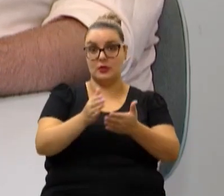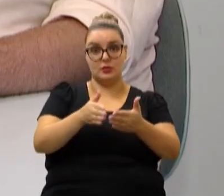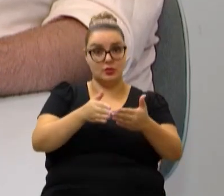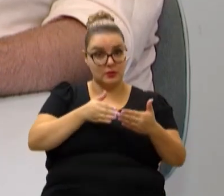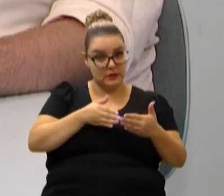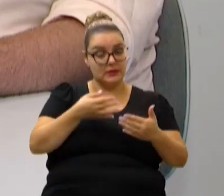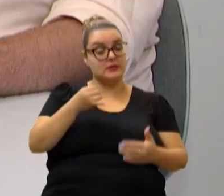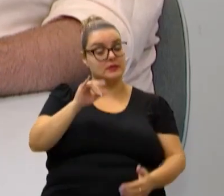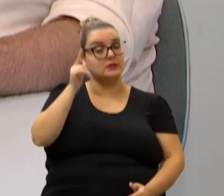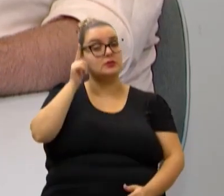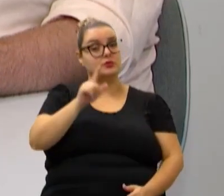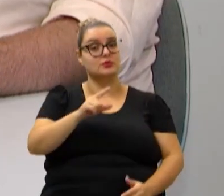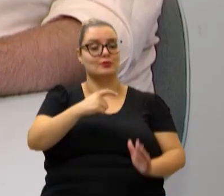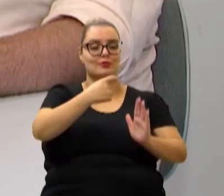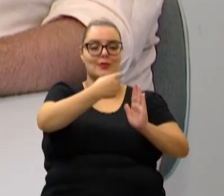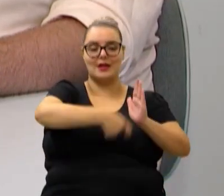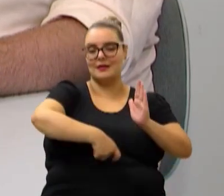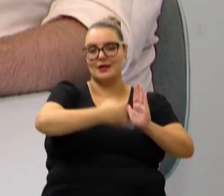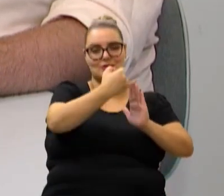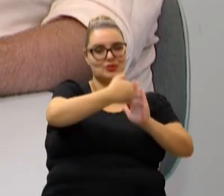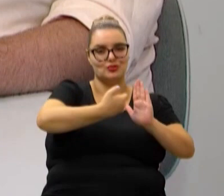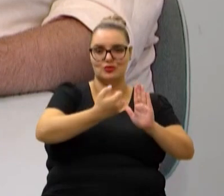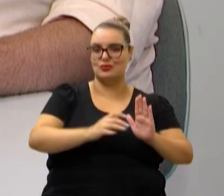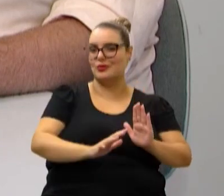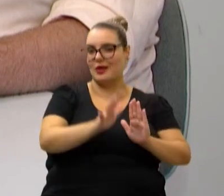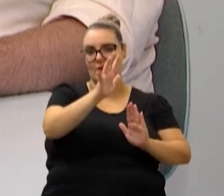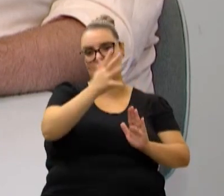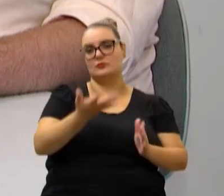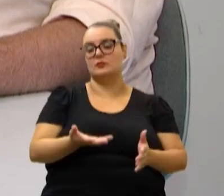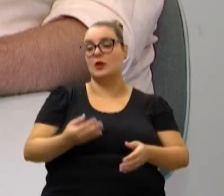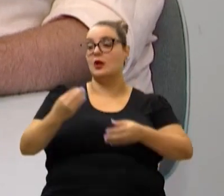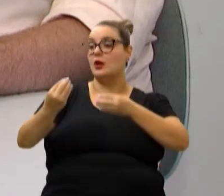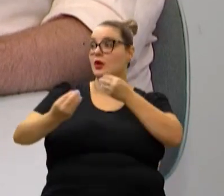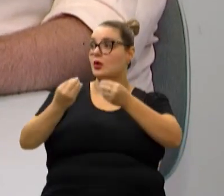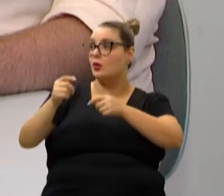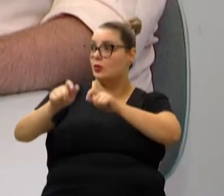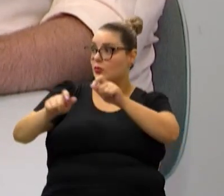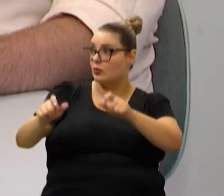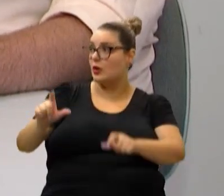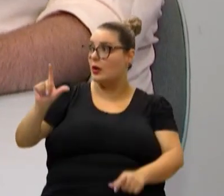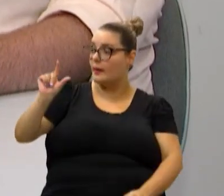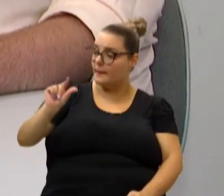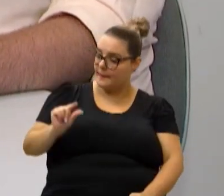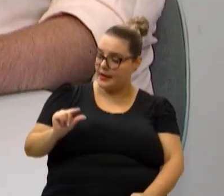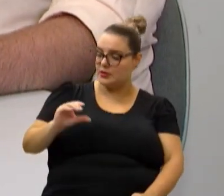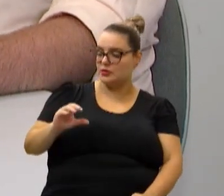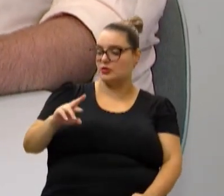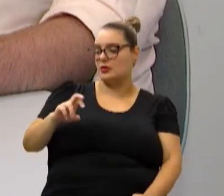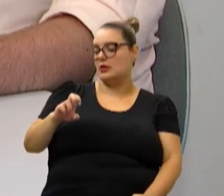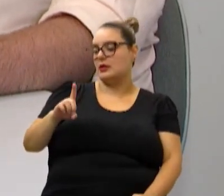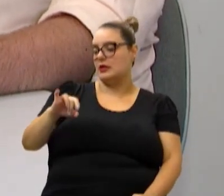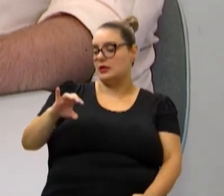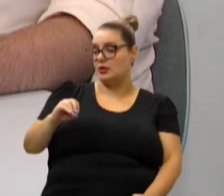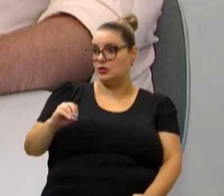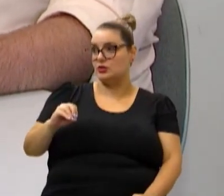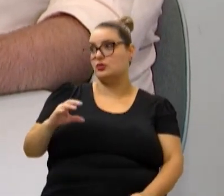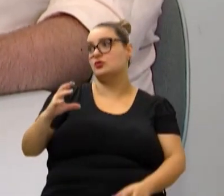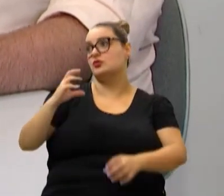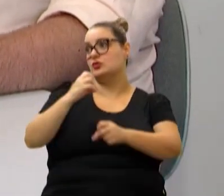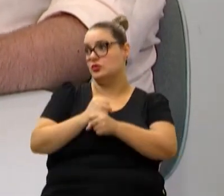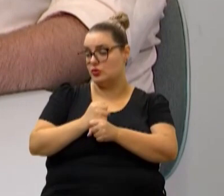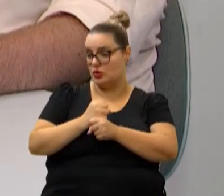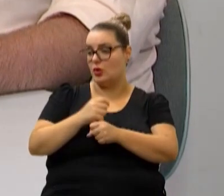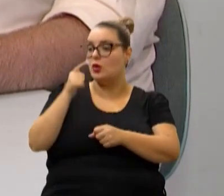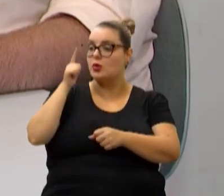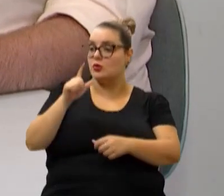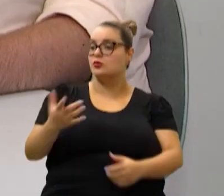se conseguir, provavelmente vai conseguir com uma taxa de juros muito elevada. E como que essa pessoa que tem um baixo crédito, uma baixa pontuação